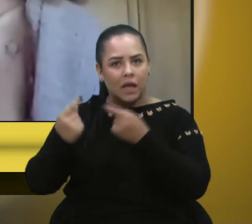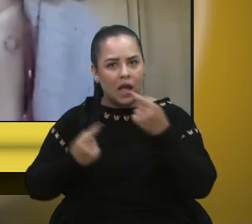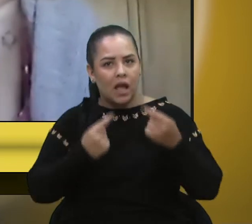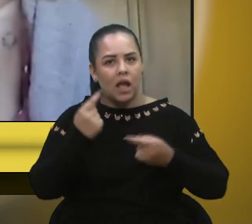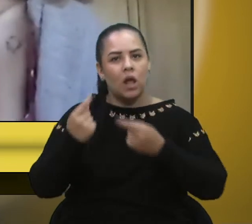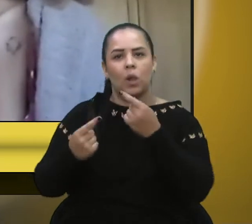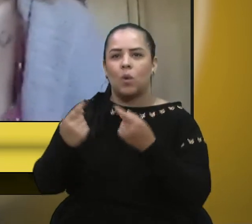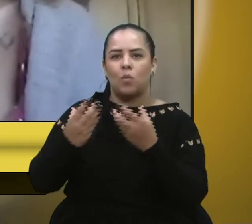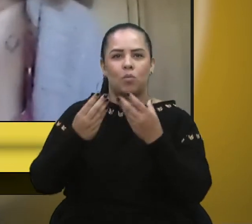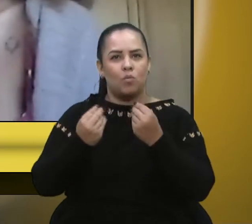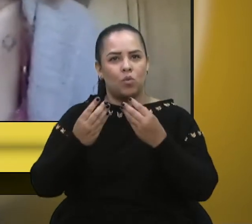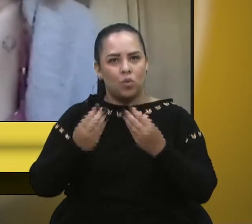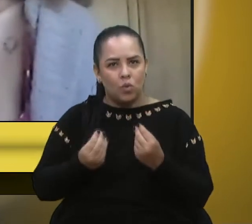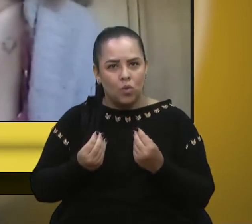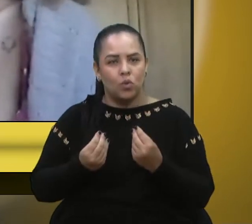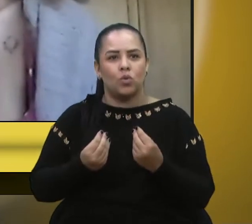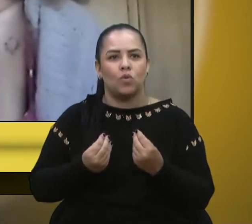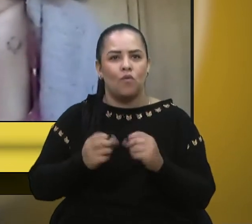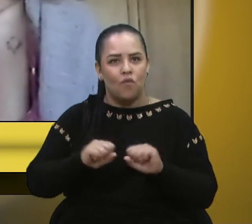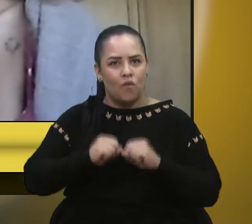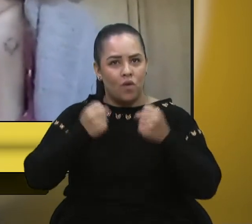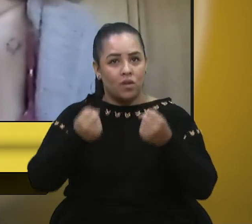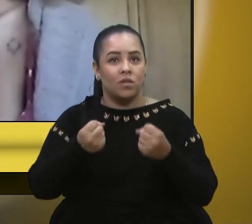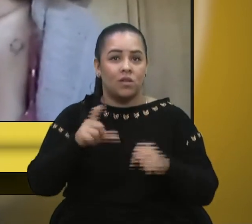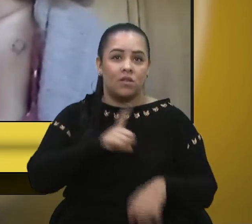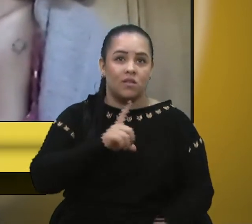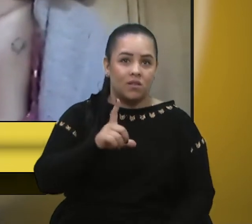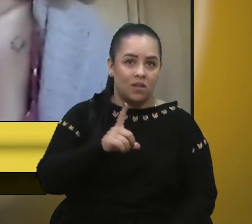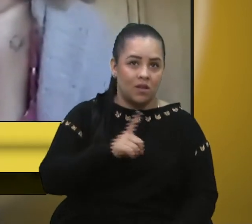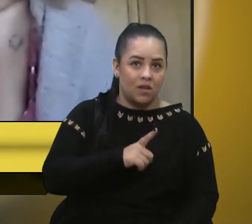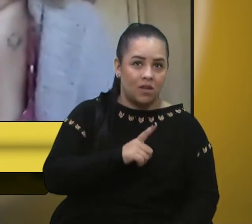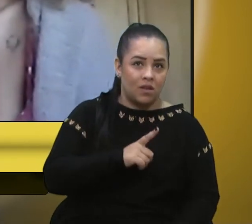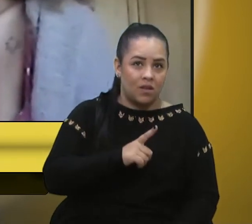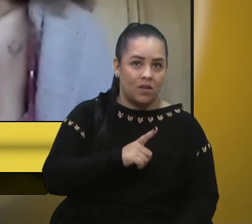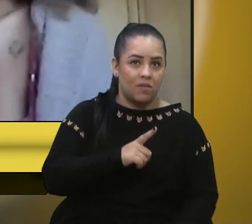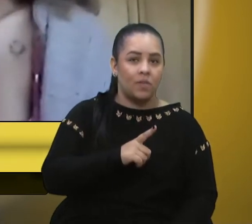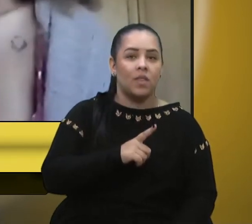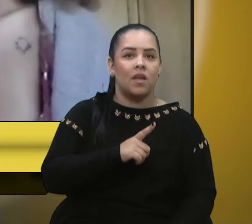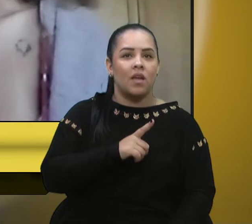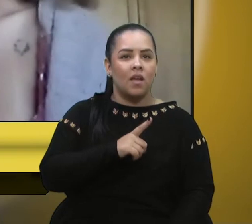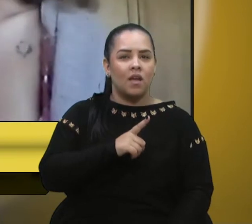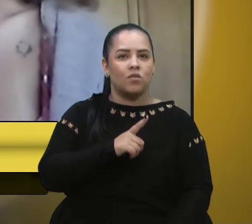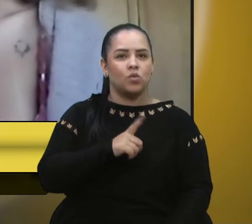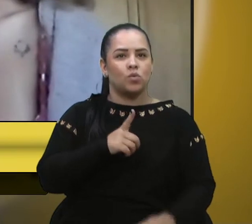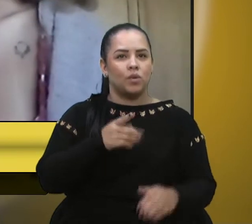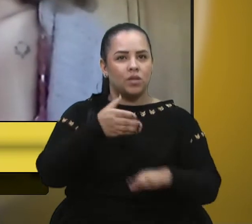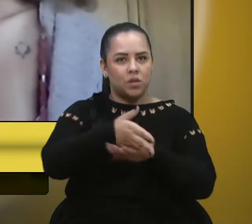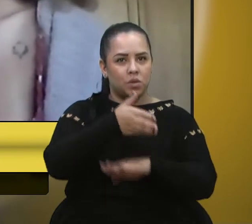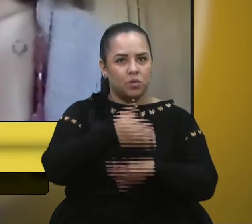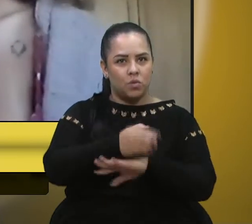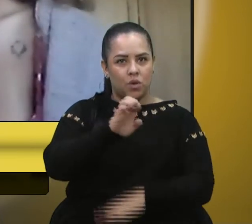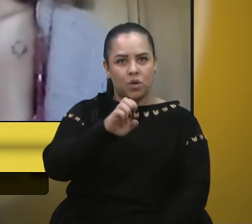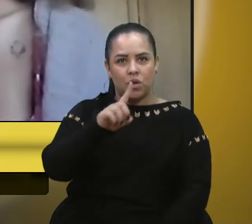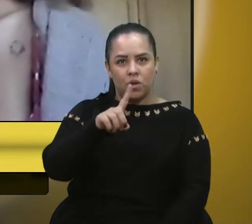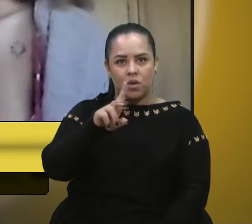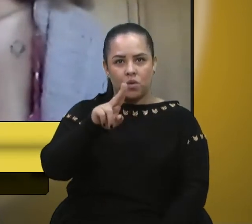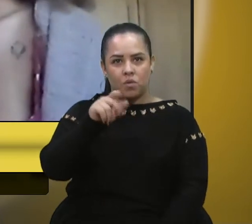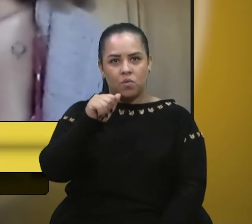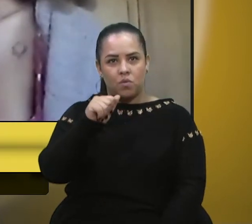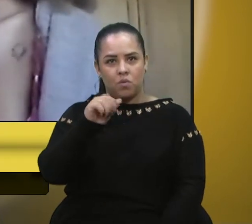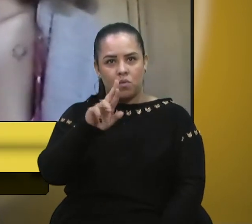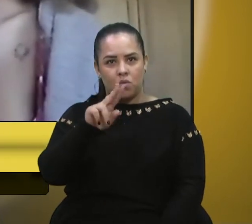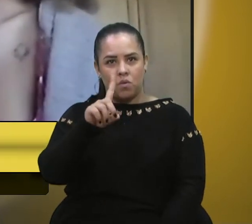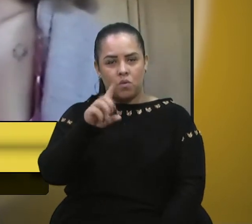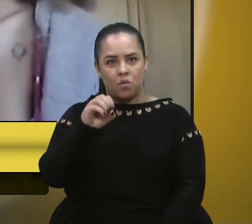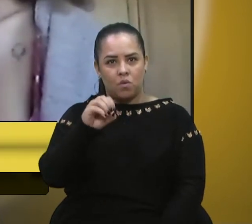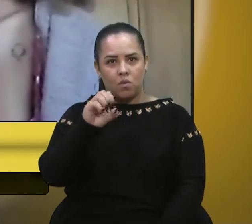do ex-senador e atual vereador da cidade de São Paulo, Eduardo Suplicy, que traz a questão da renda básica desde o início